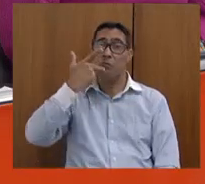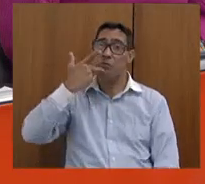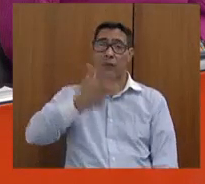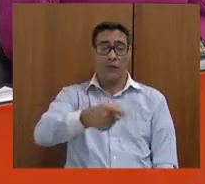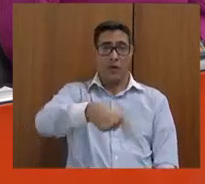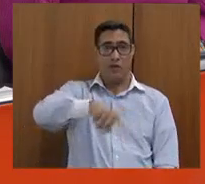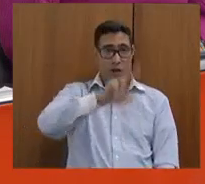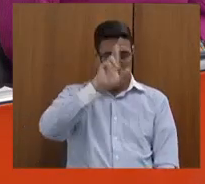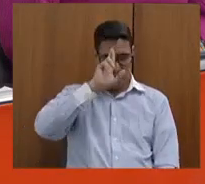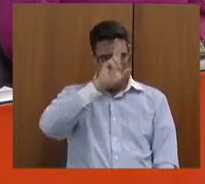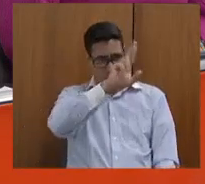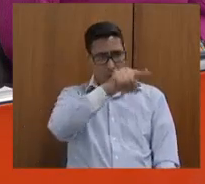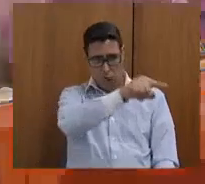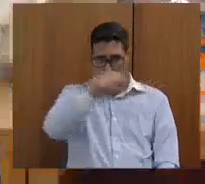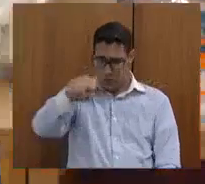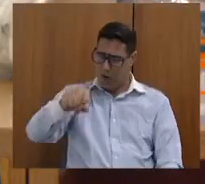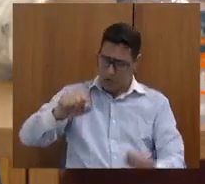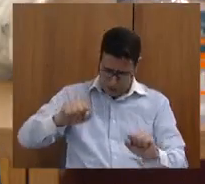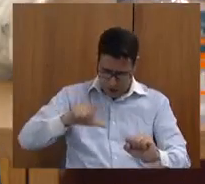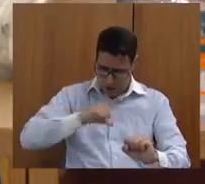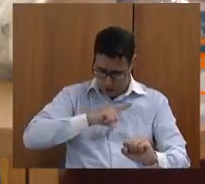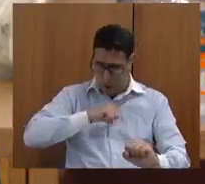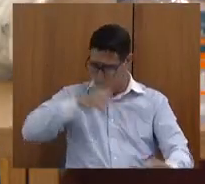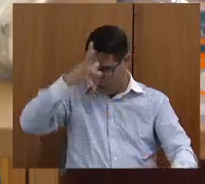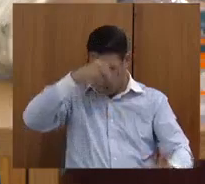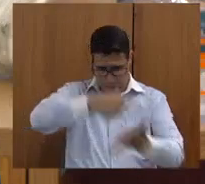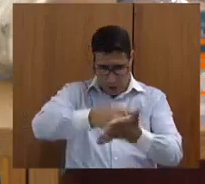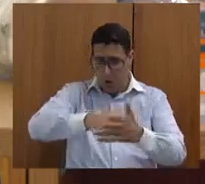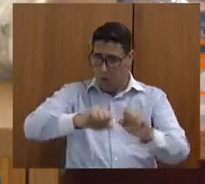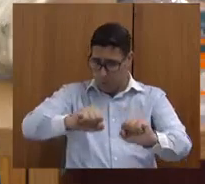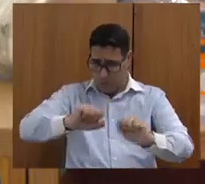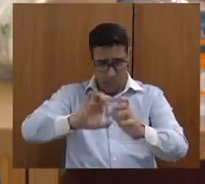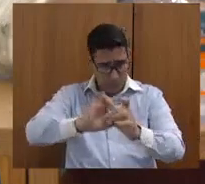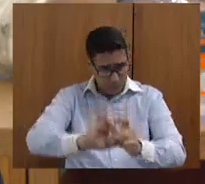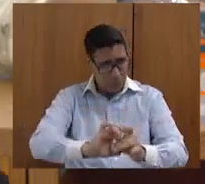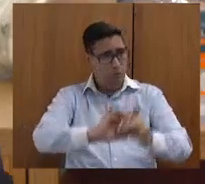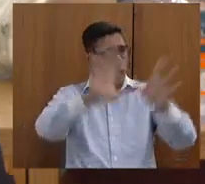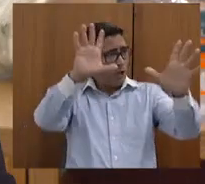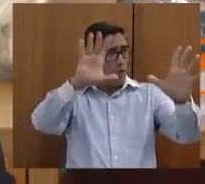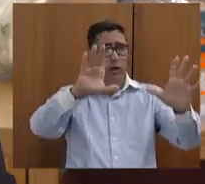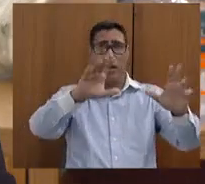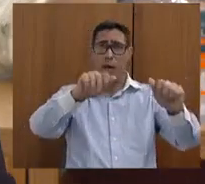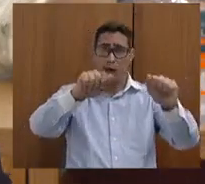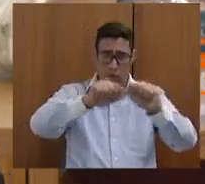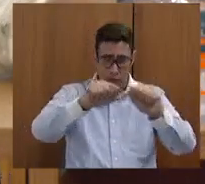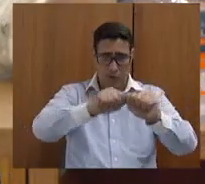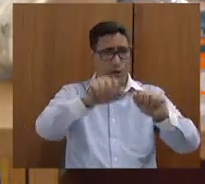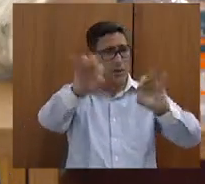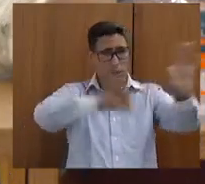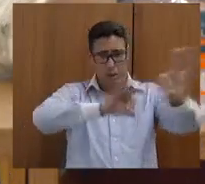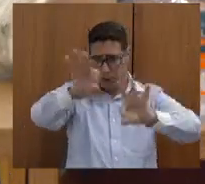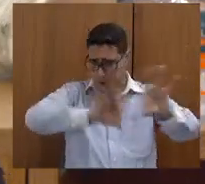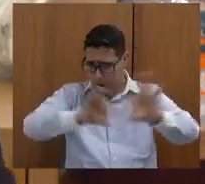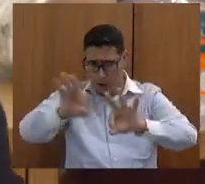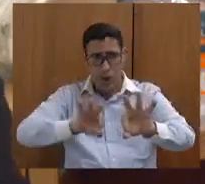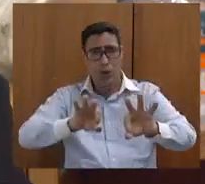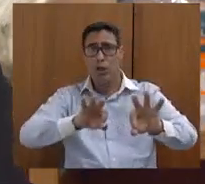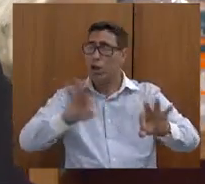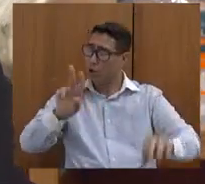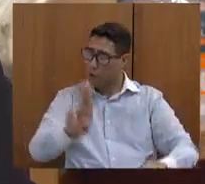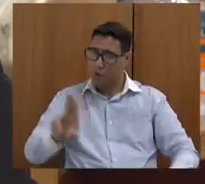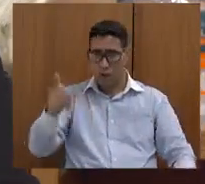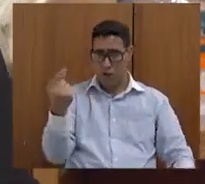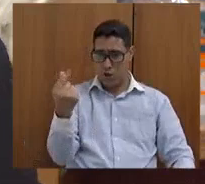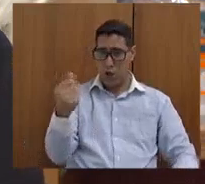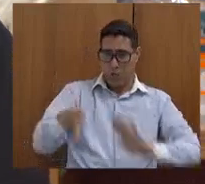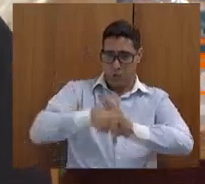diretores tenham autonomia façam o que quiserem do ponto de vista da infraestrutura com o dinheiro da escola